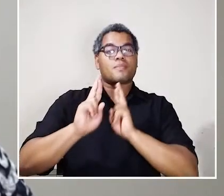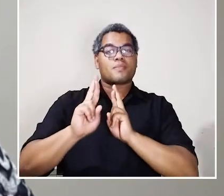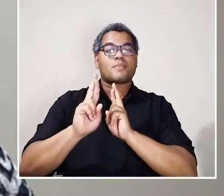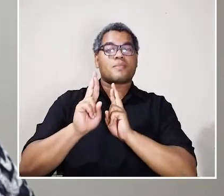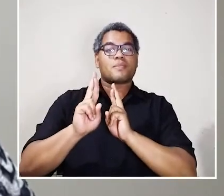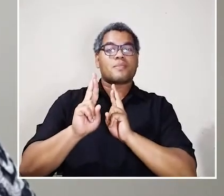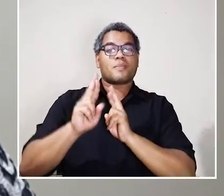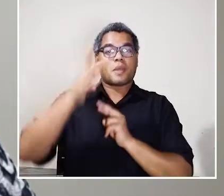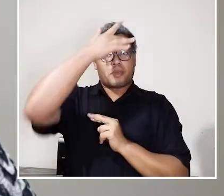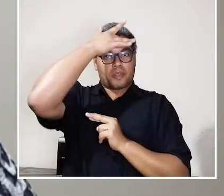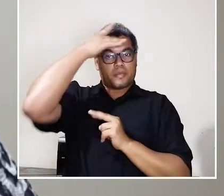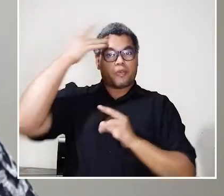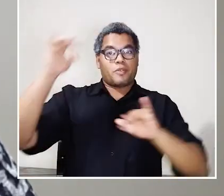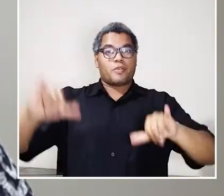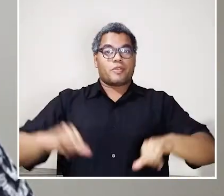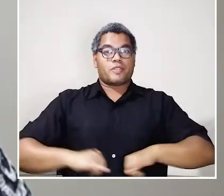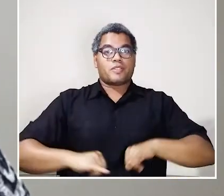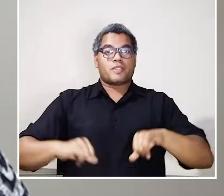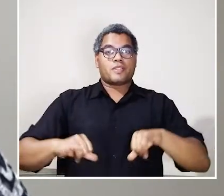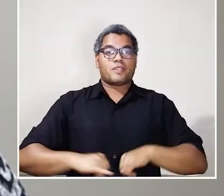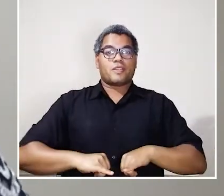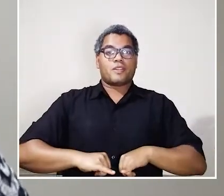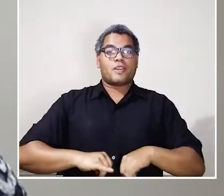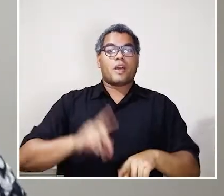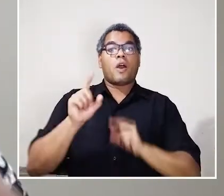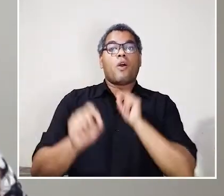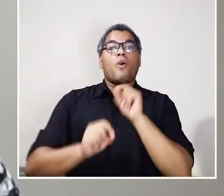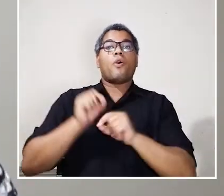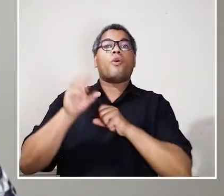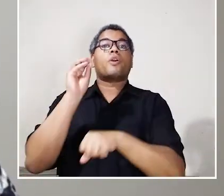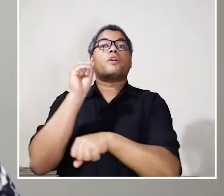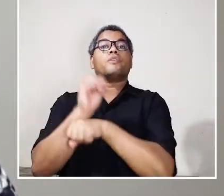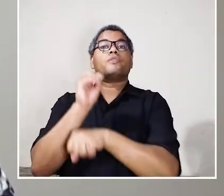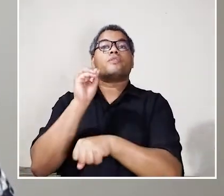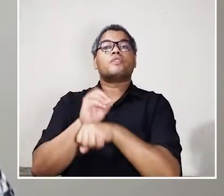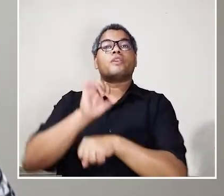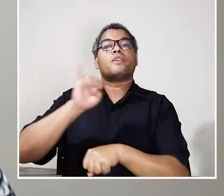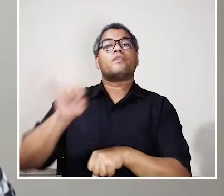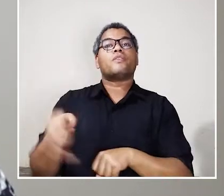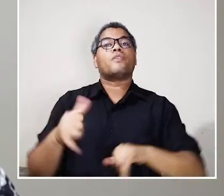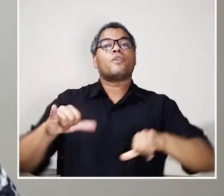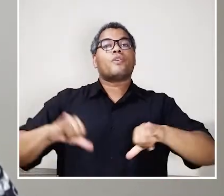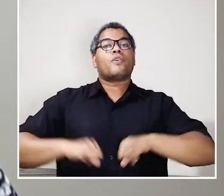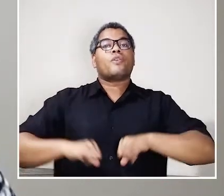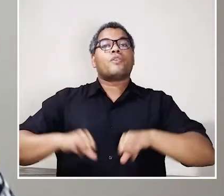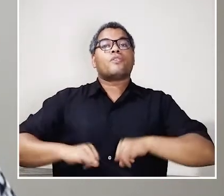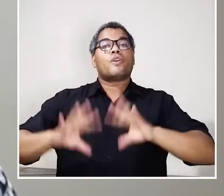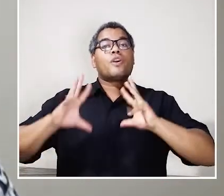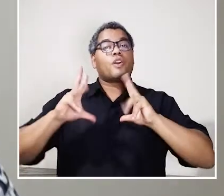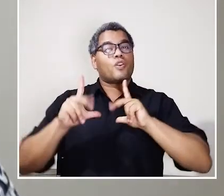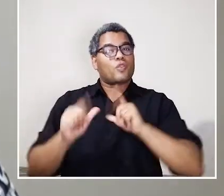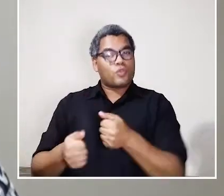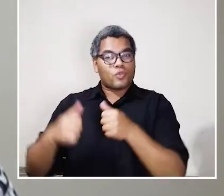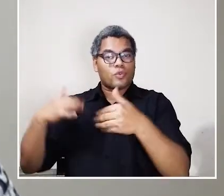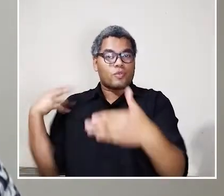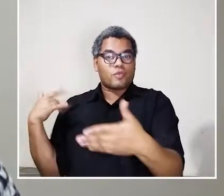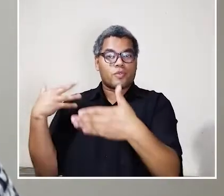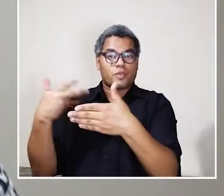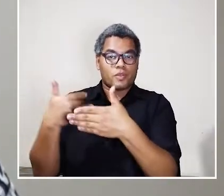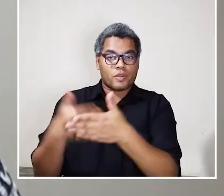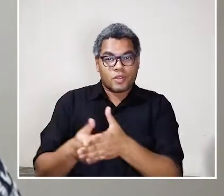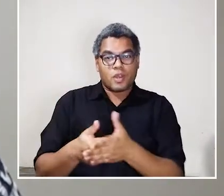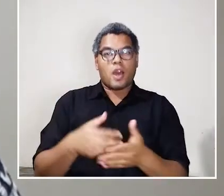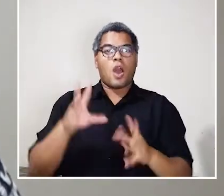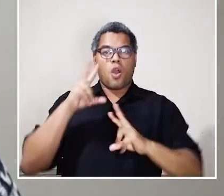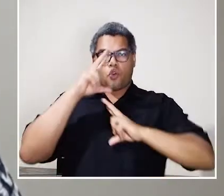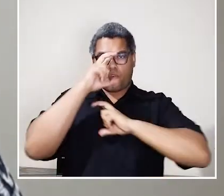esperança para aqueles que sofrem. O que sustentou Jó durante todo o seu sofrimento não